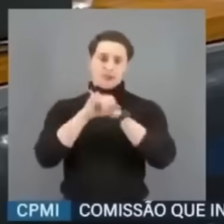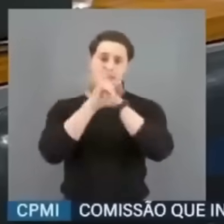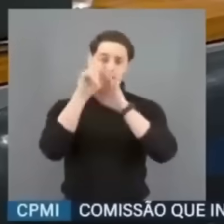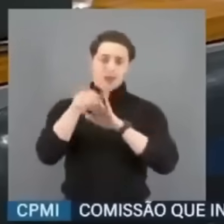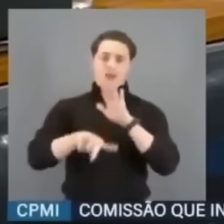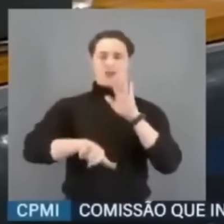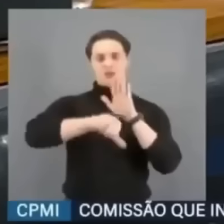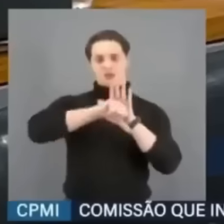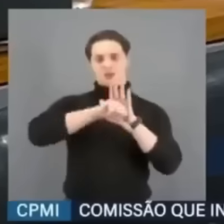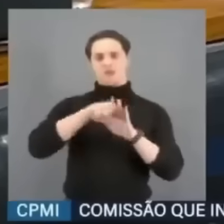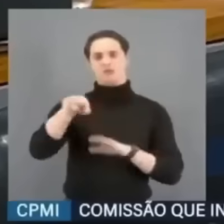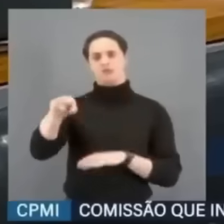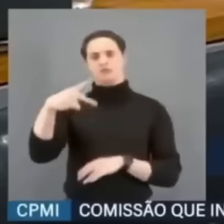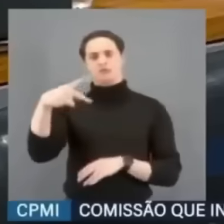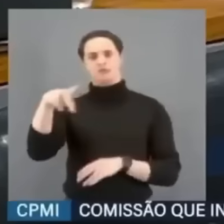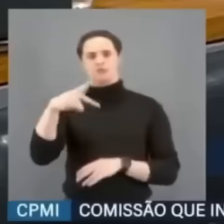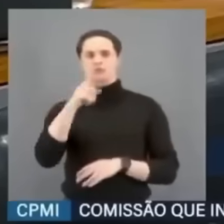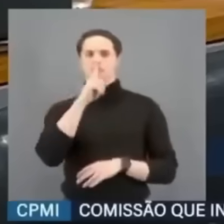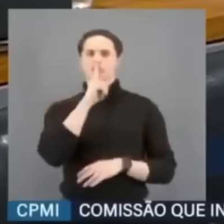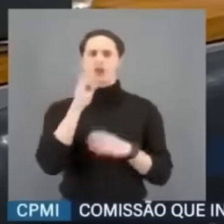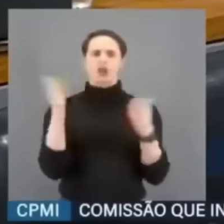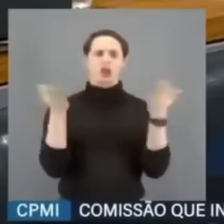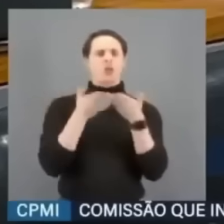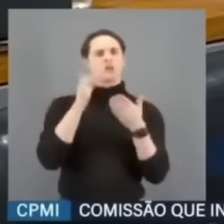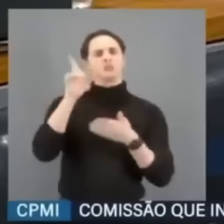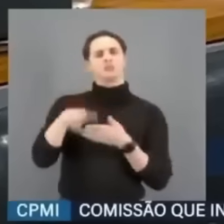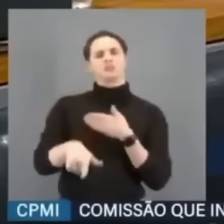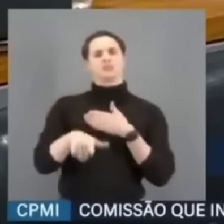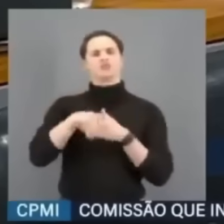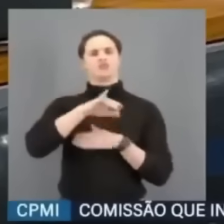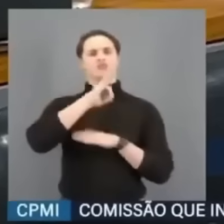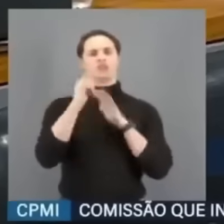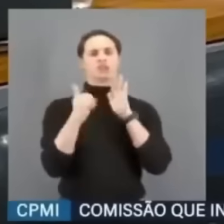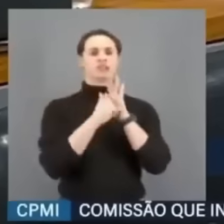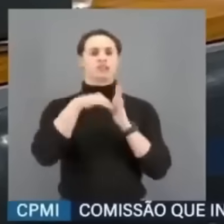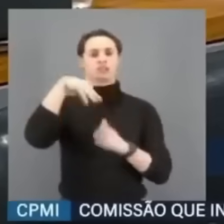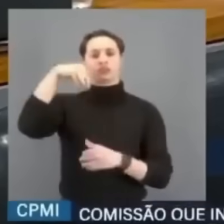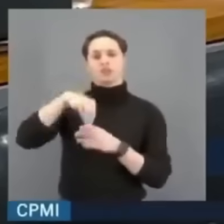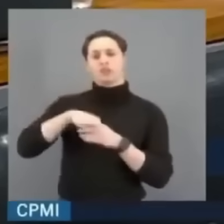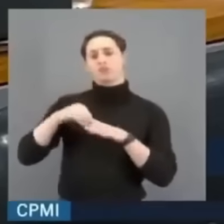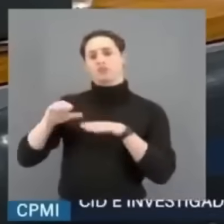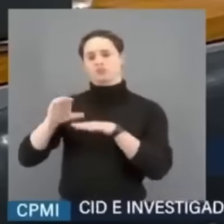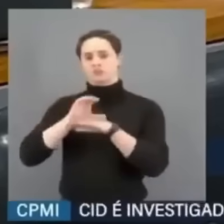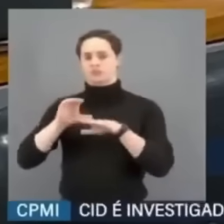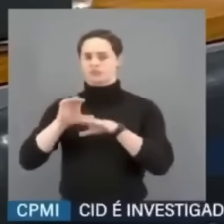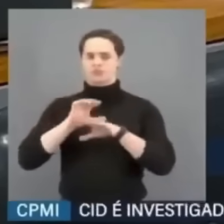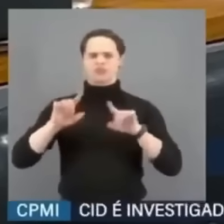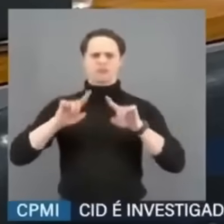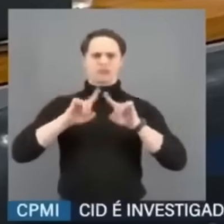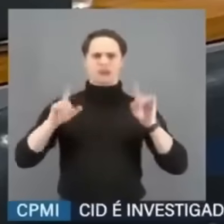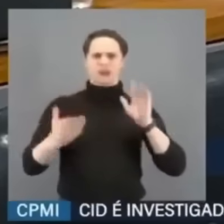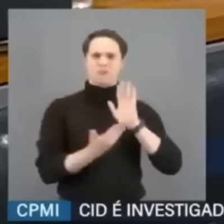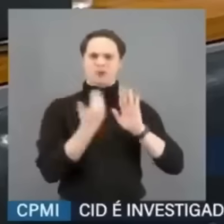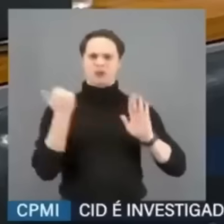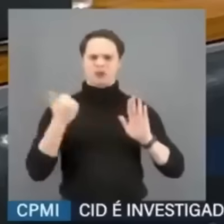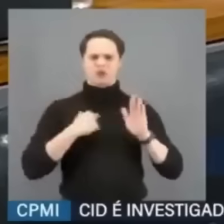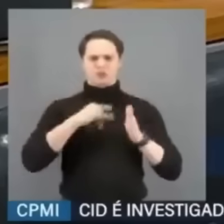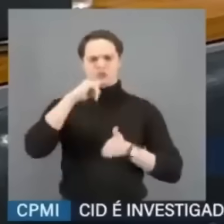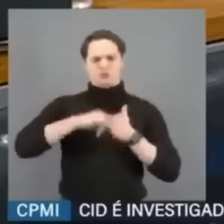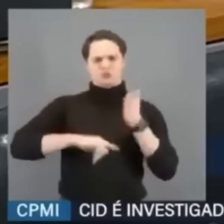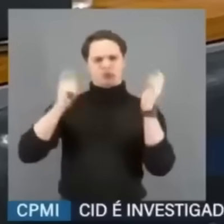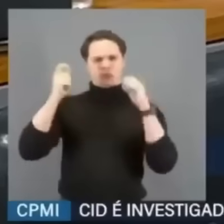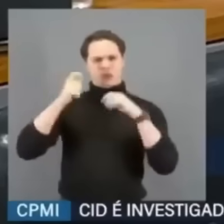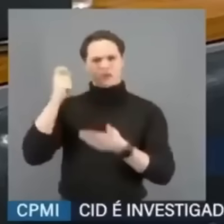crime. O silêncio que o senhor faz aqui é respaldado pela Constituição. Mas apagar documentos para